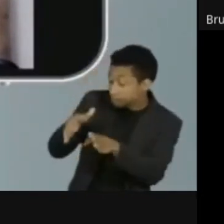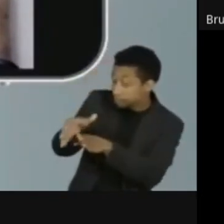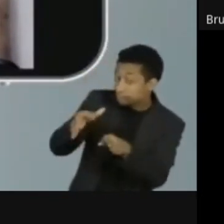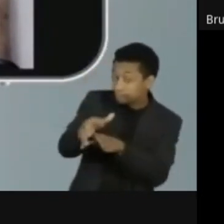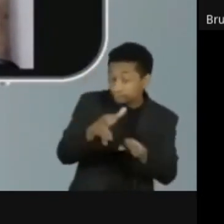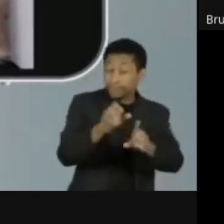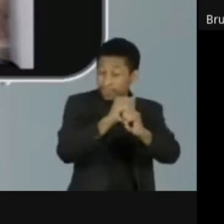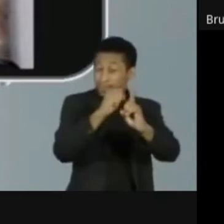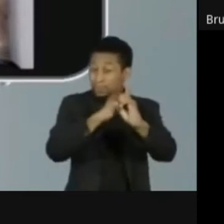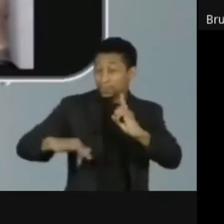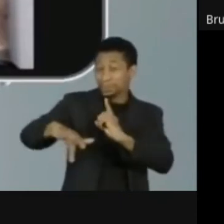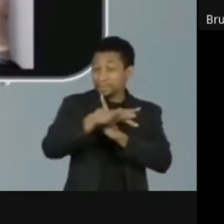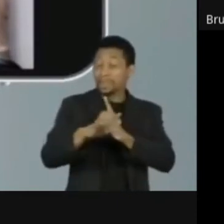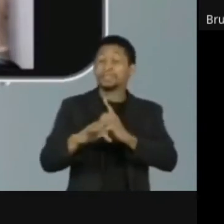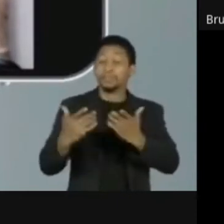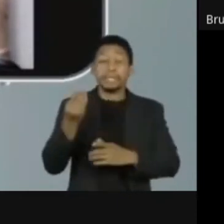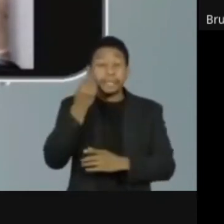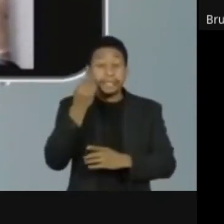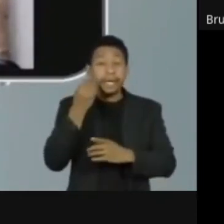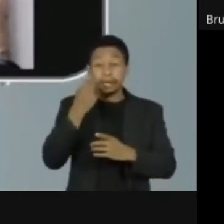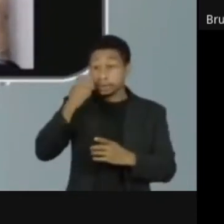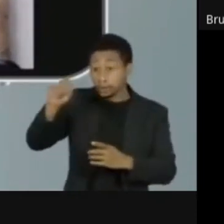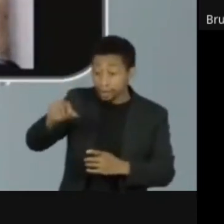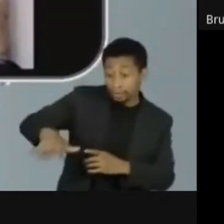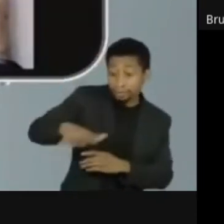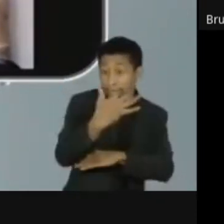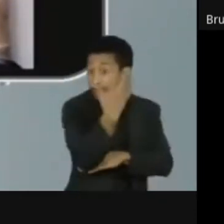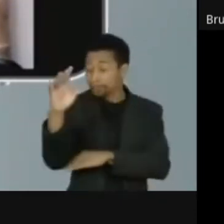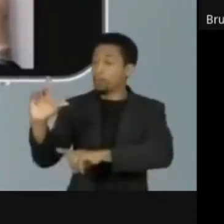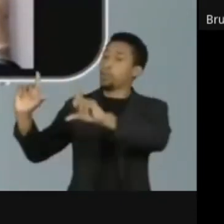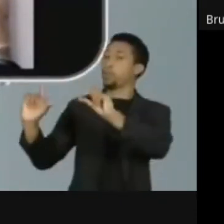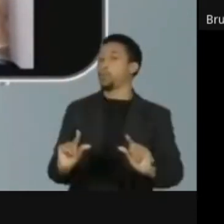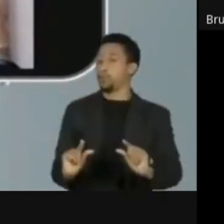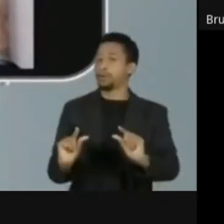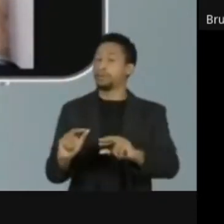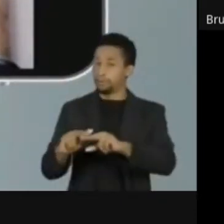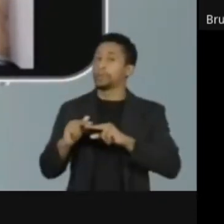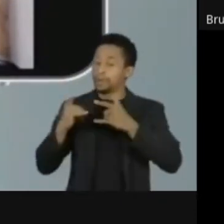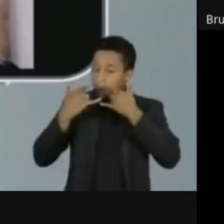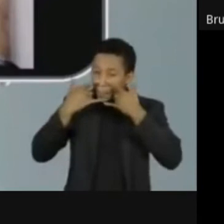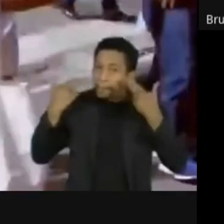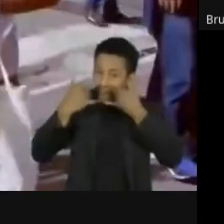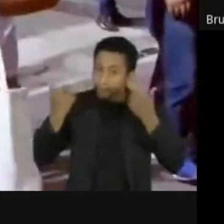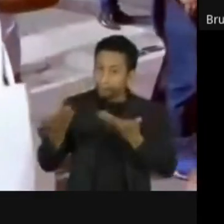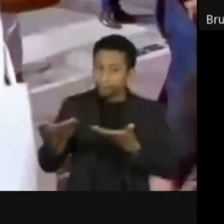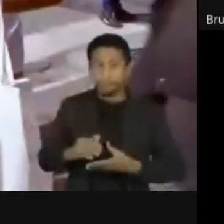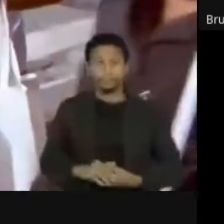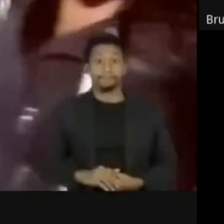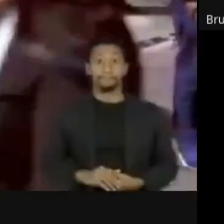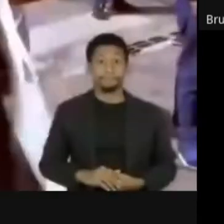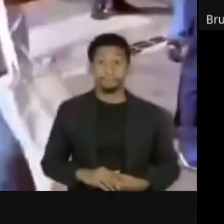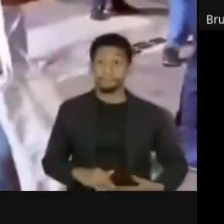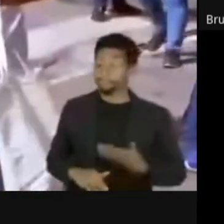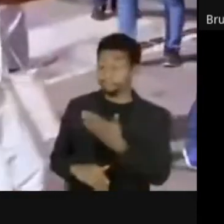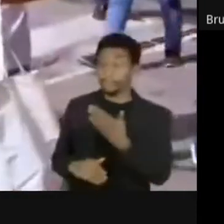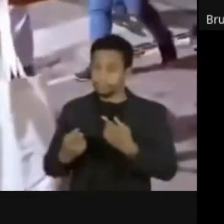e, assim, conseguir minimizar o impacto potencial gerado por esse tipo de resíduo o máximo possível. O debate